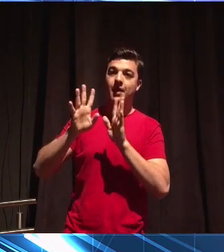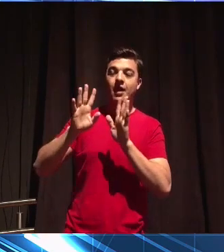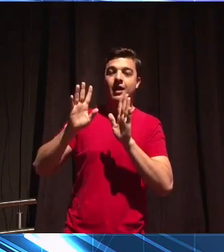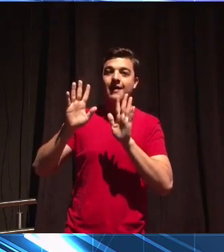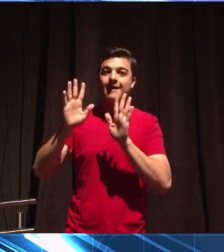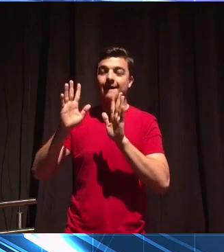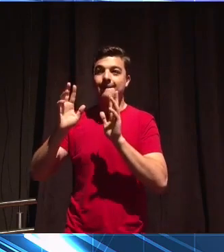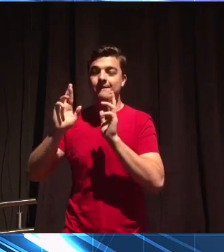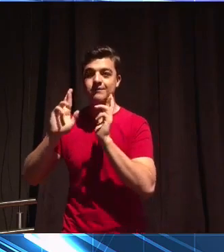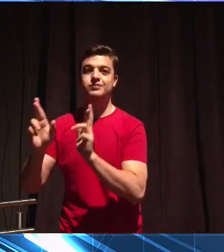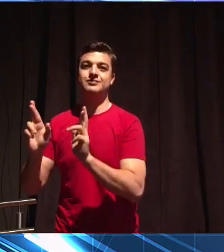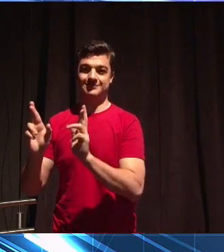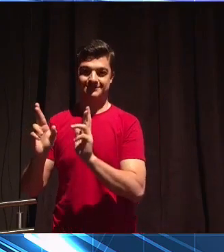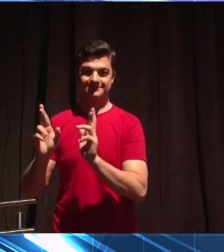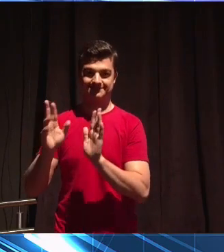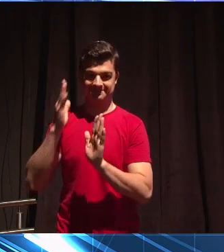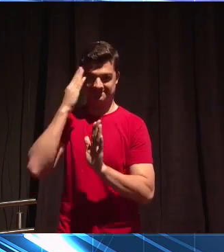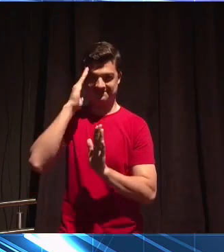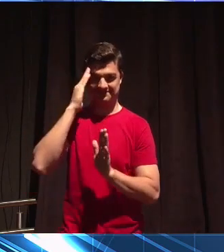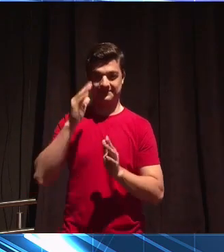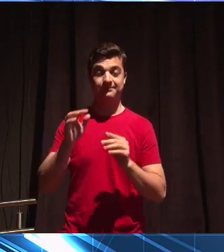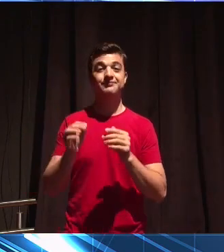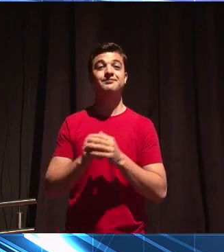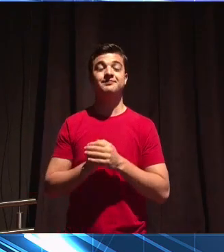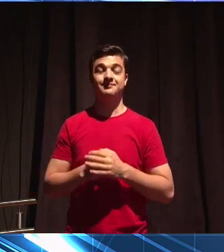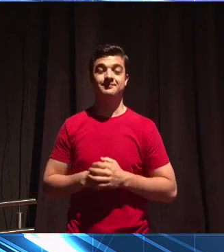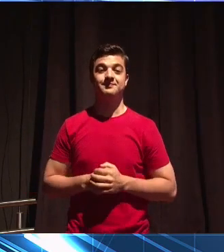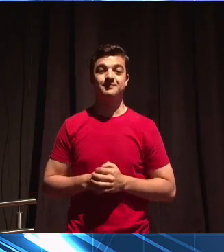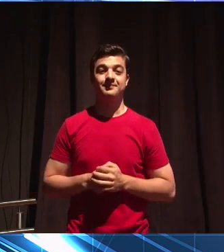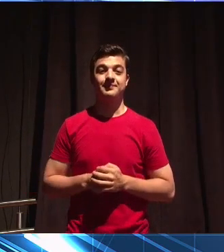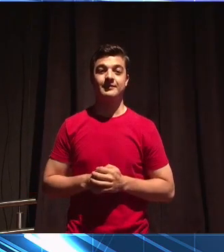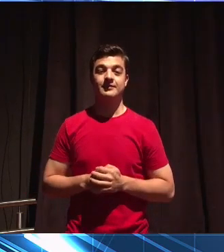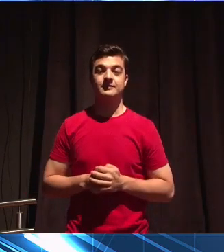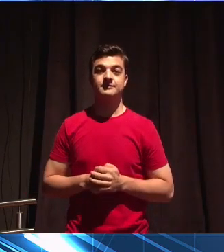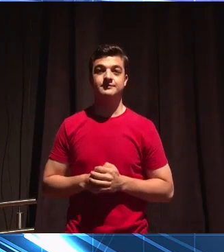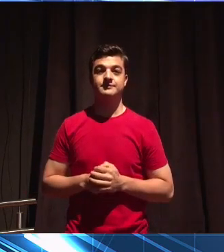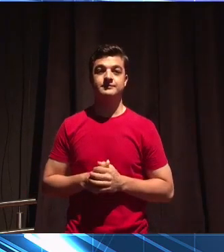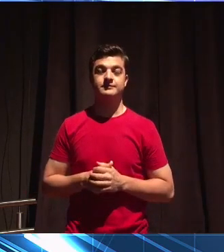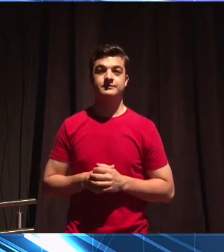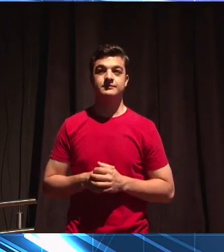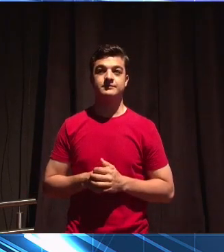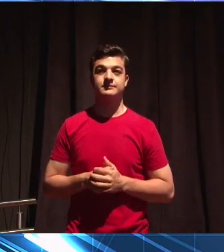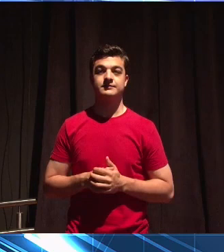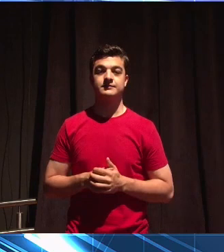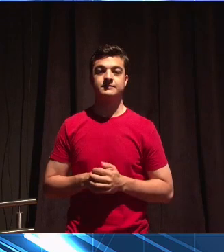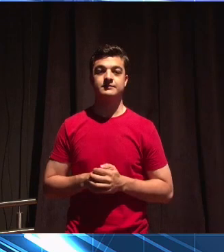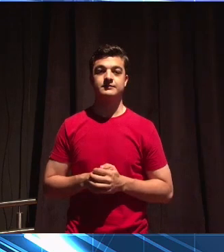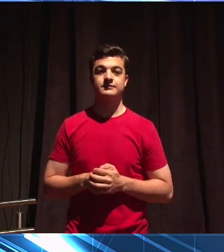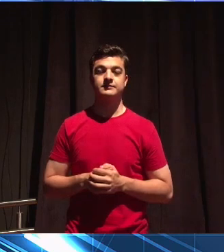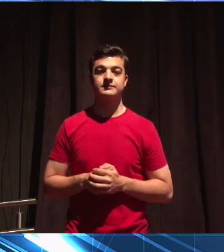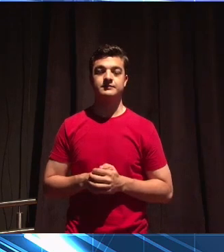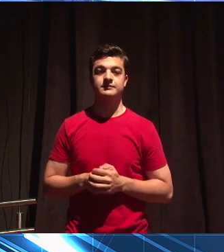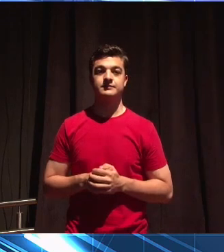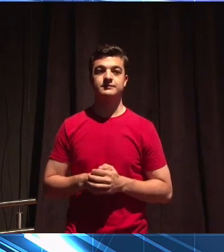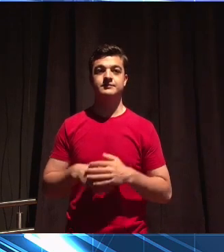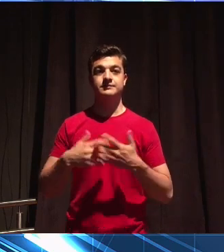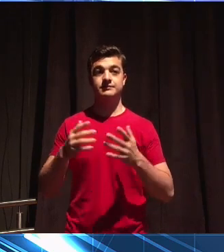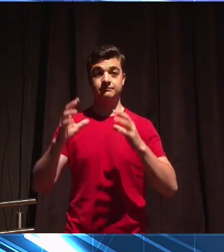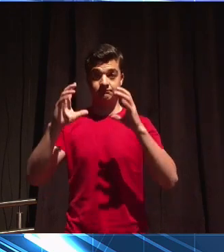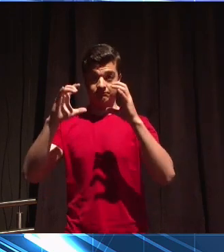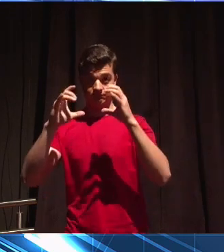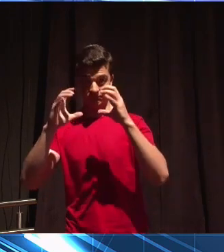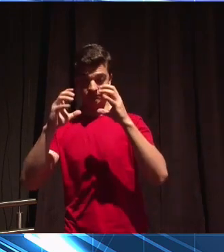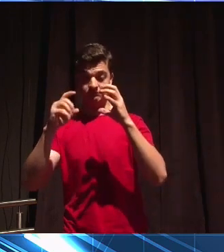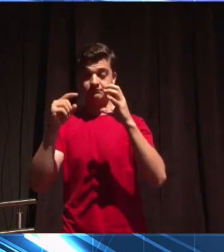criando. E até uma modelagem de ameaças. Isso é um ponto que a gente sai aqui da questão do... Não só da neuroprivacidade, mas quando a gente trabalha